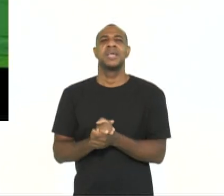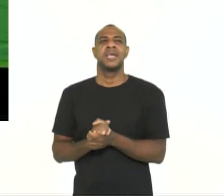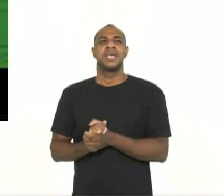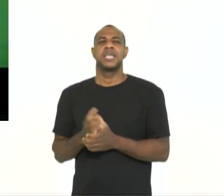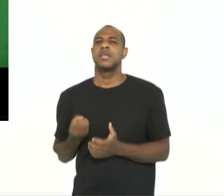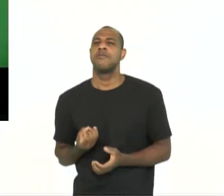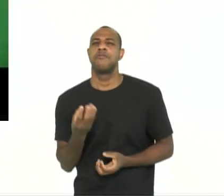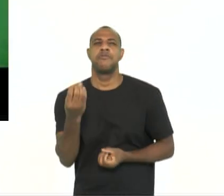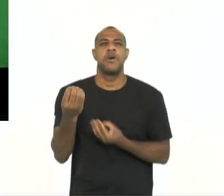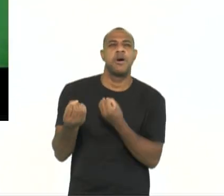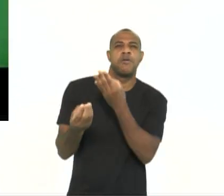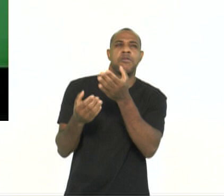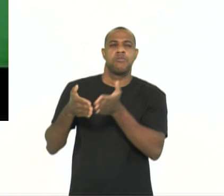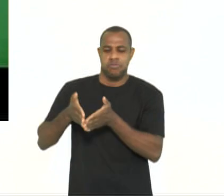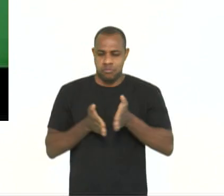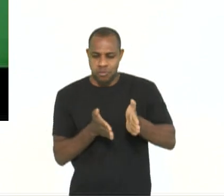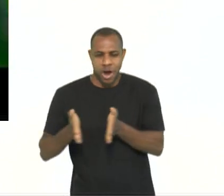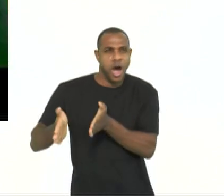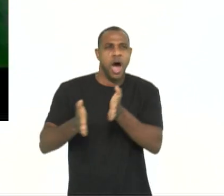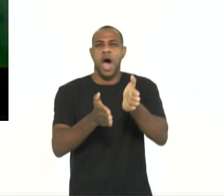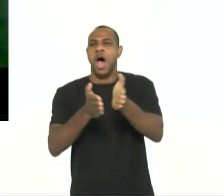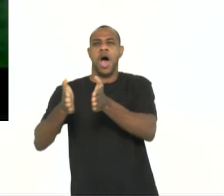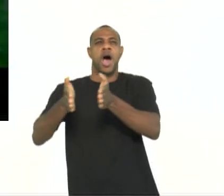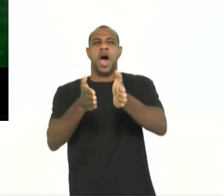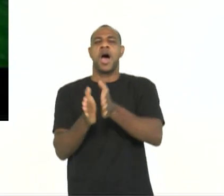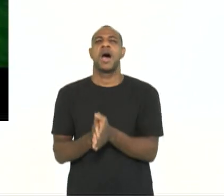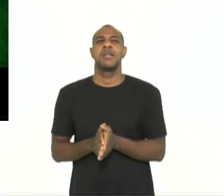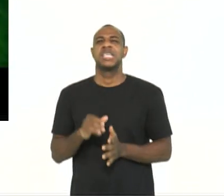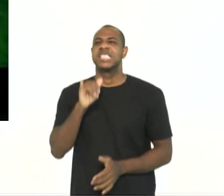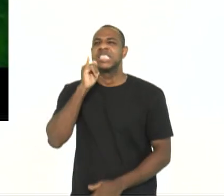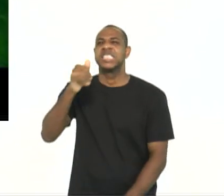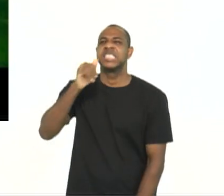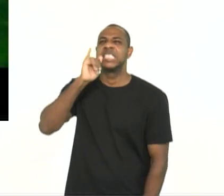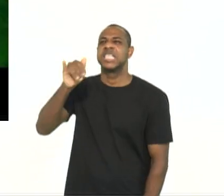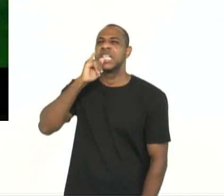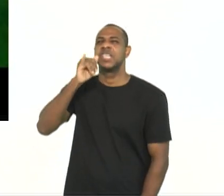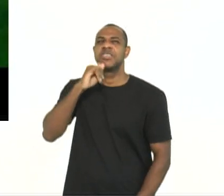seu potencial de energia praticamente inesgotável.